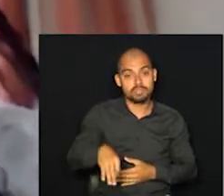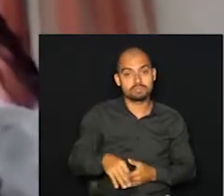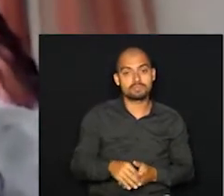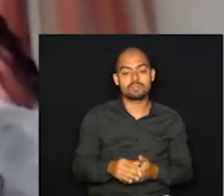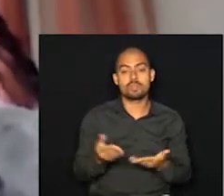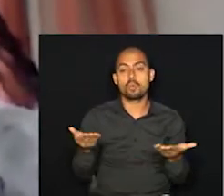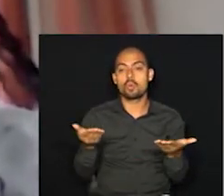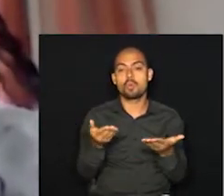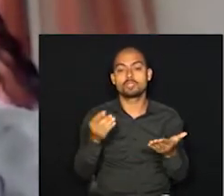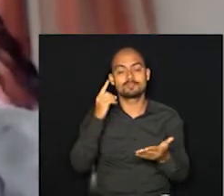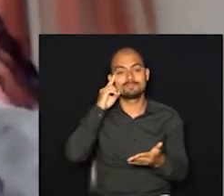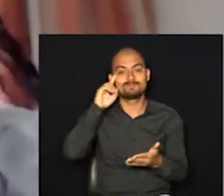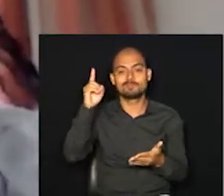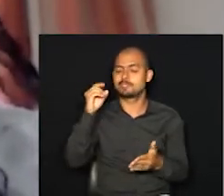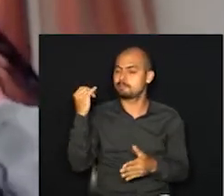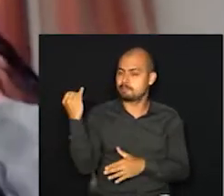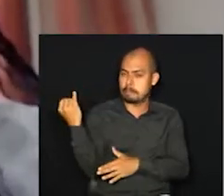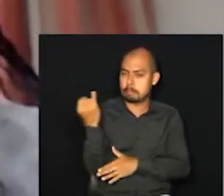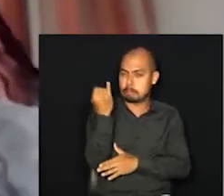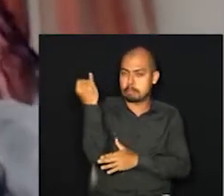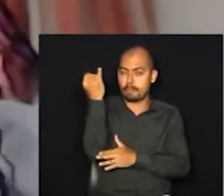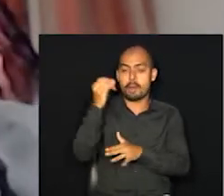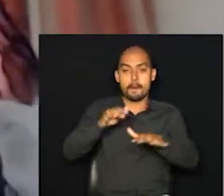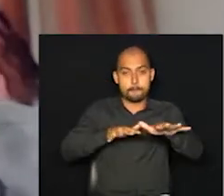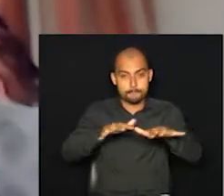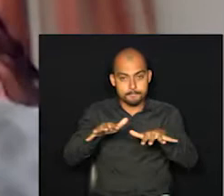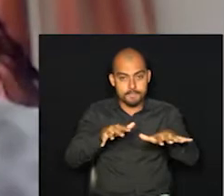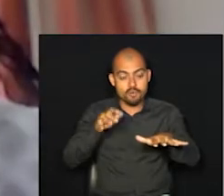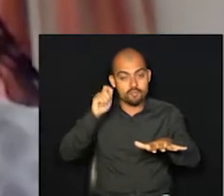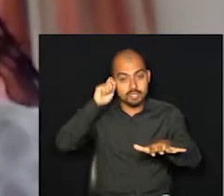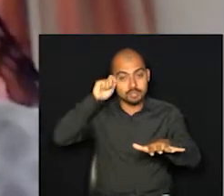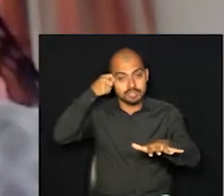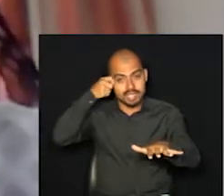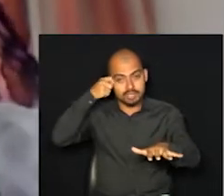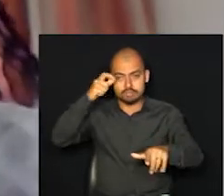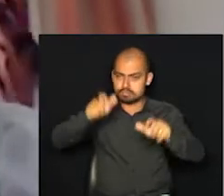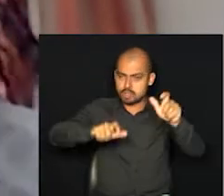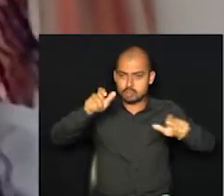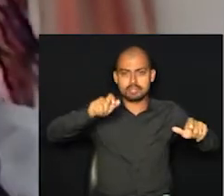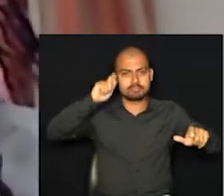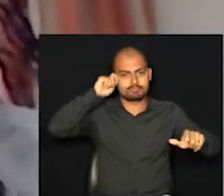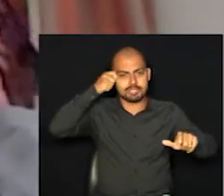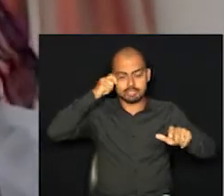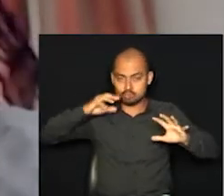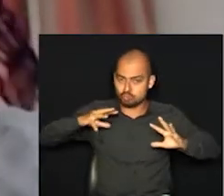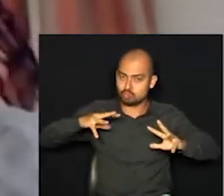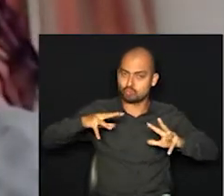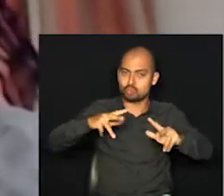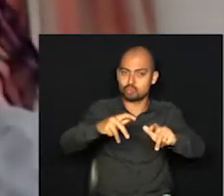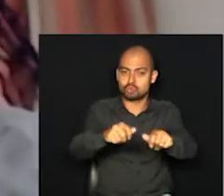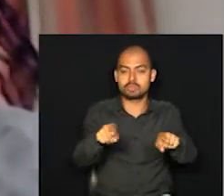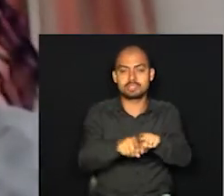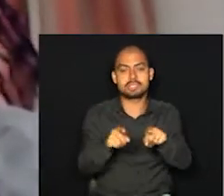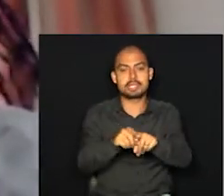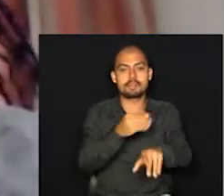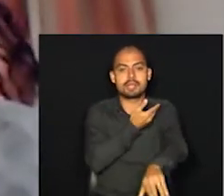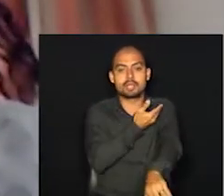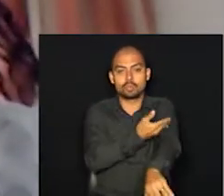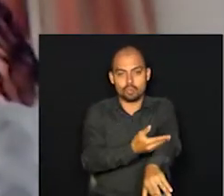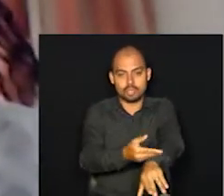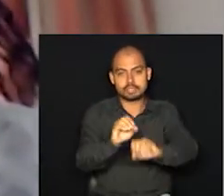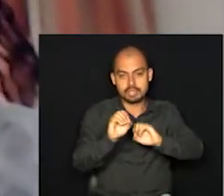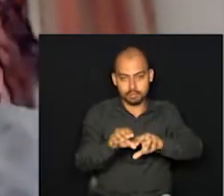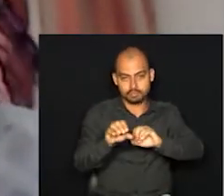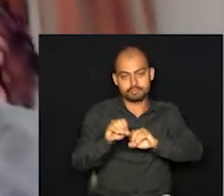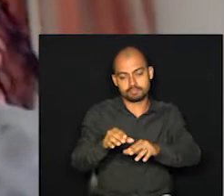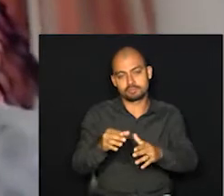muito importante para o movimento negro, para o negro de uma maneira em geral, para a educação de uma maneira em geral,